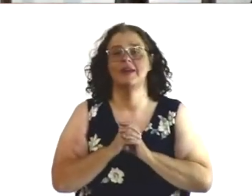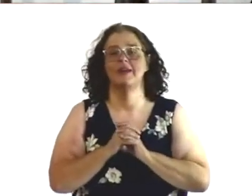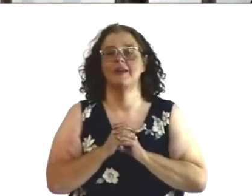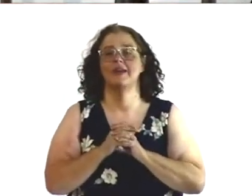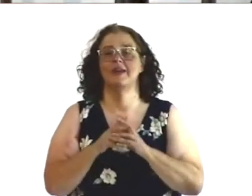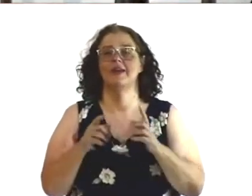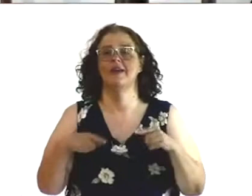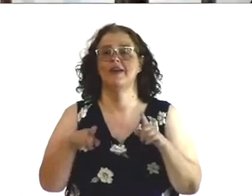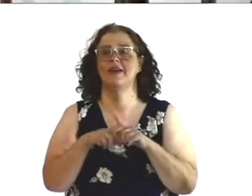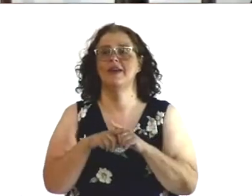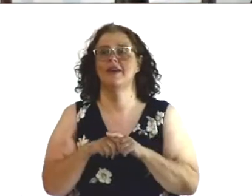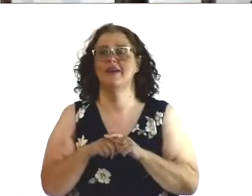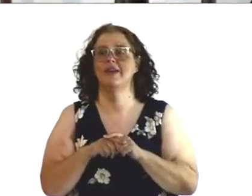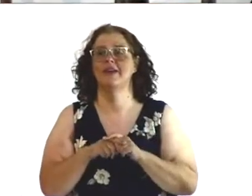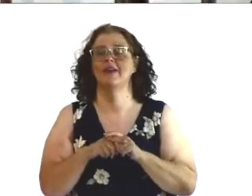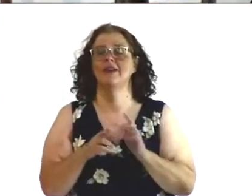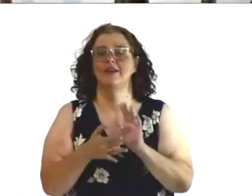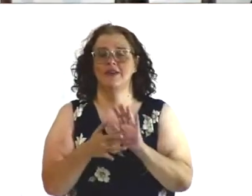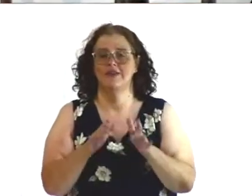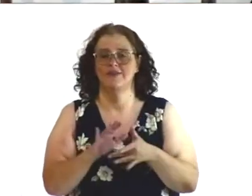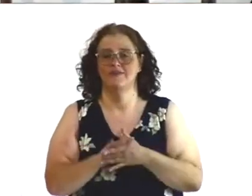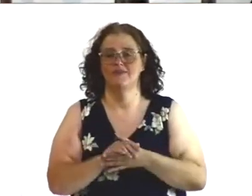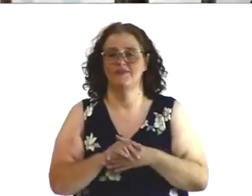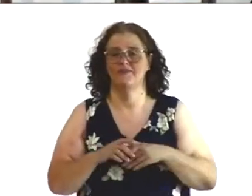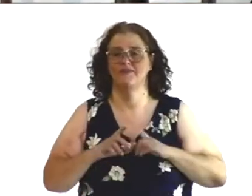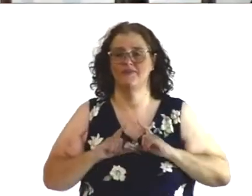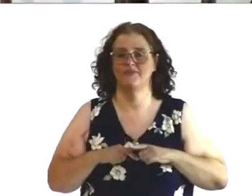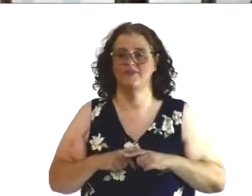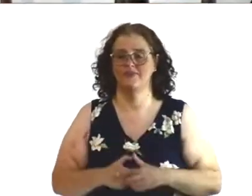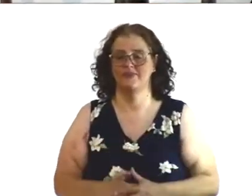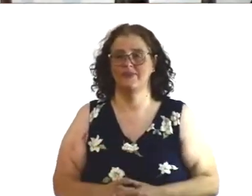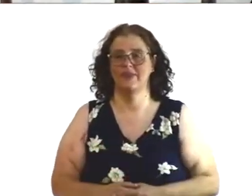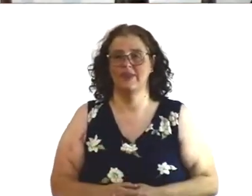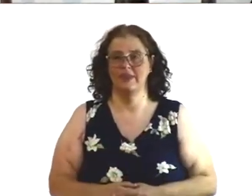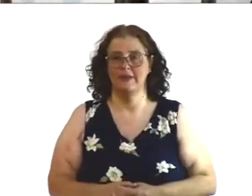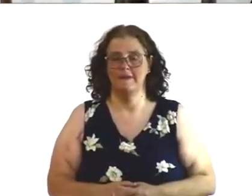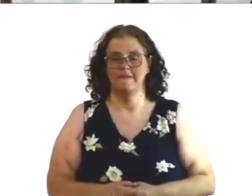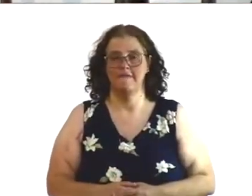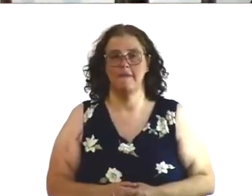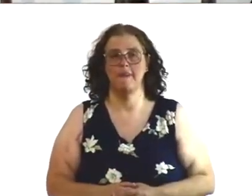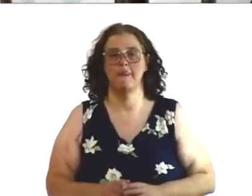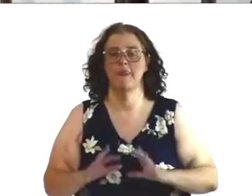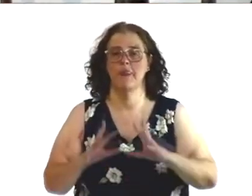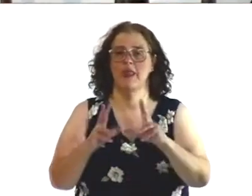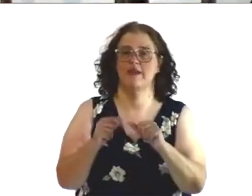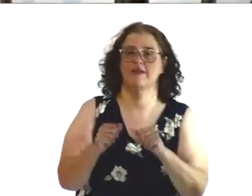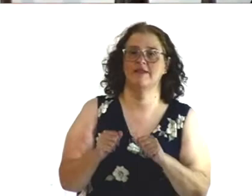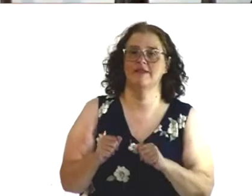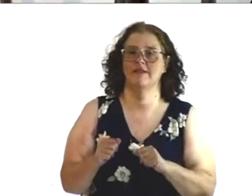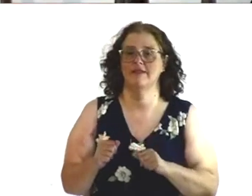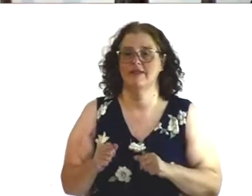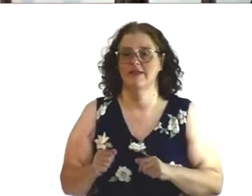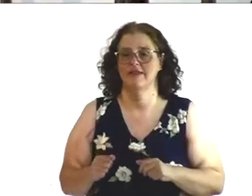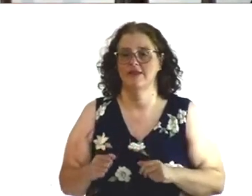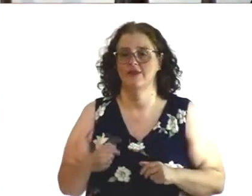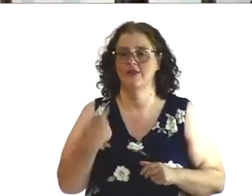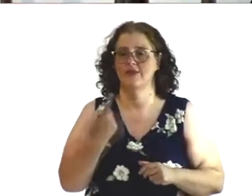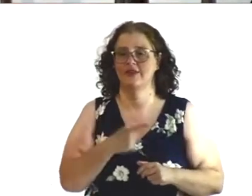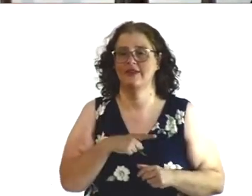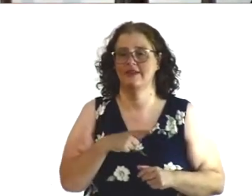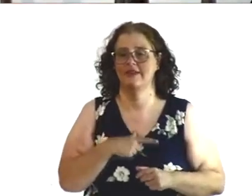esse é o adorado de Israel. Os outros não, os outros são criados, que nós adoramos quando quisermos, ou